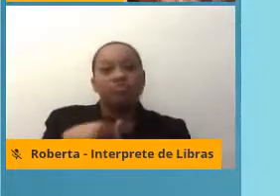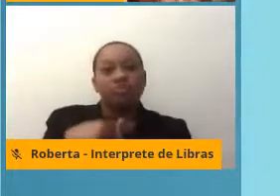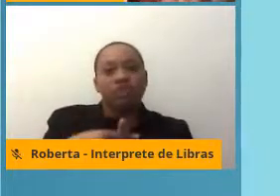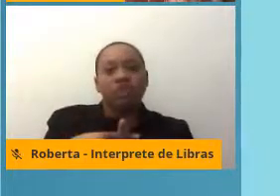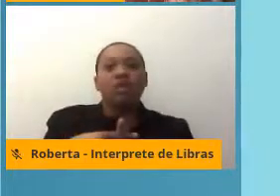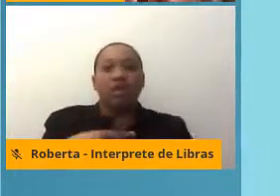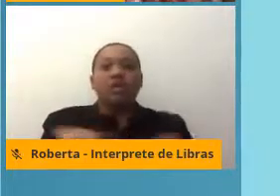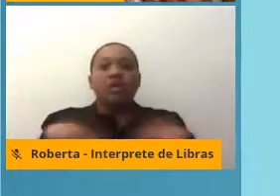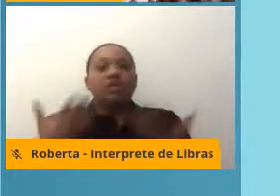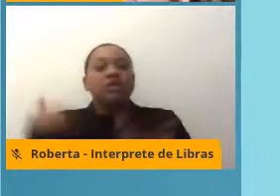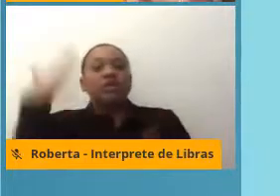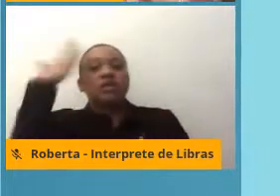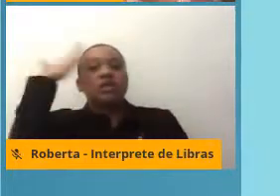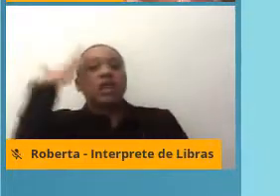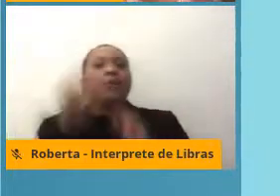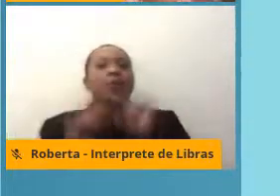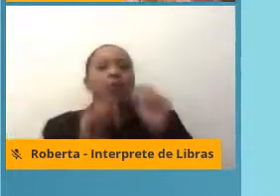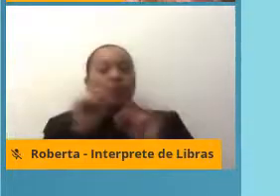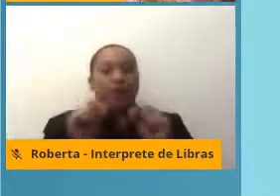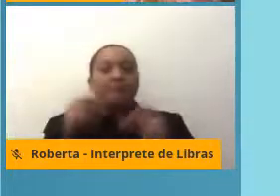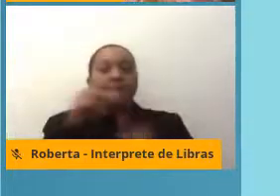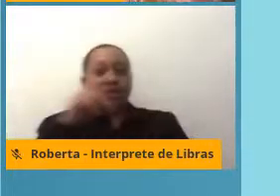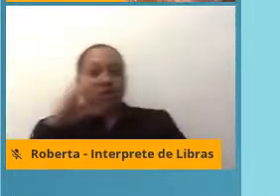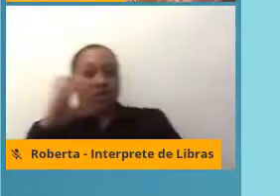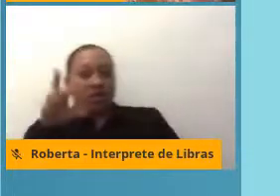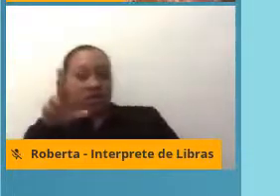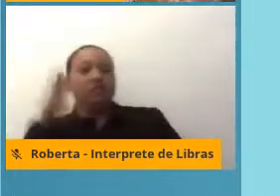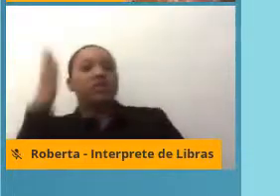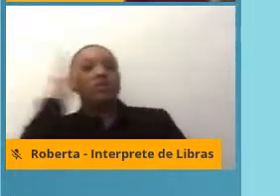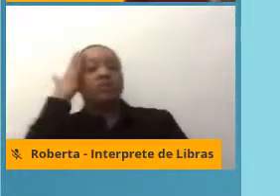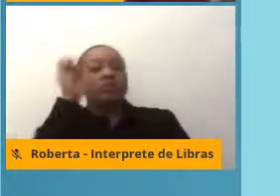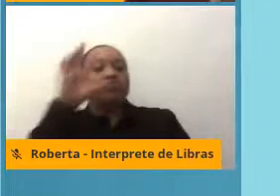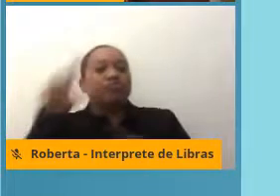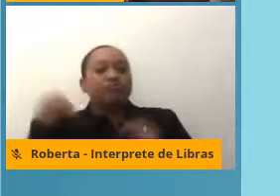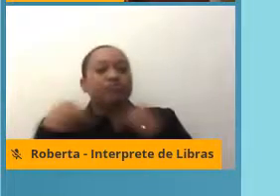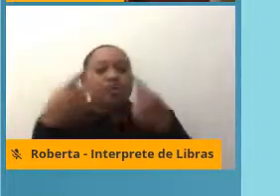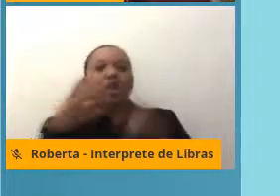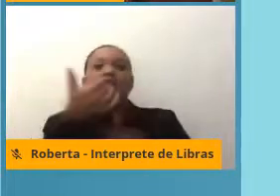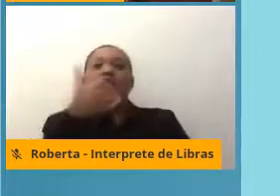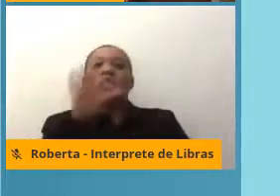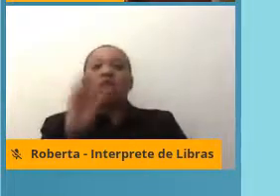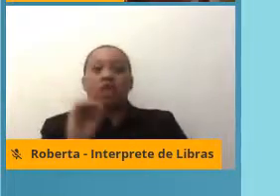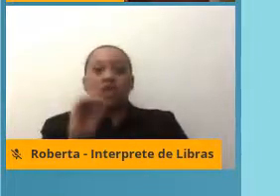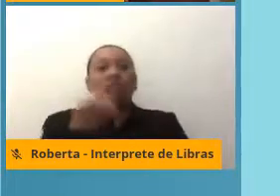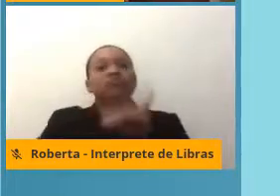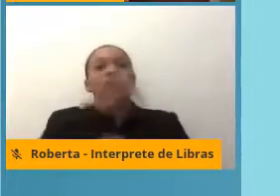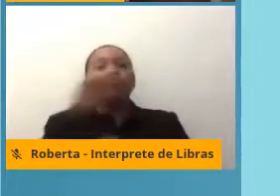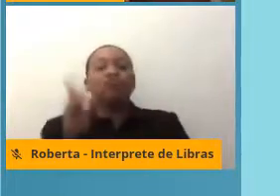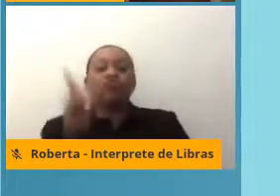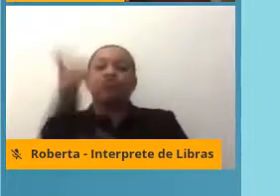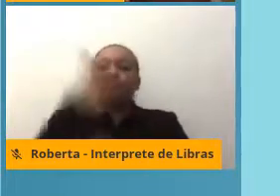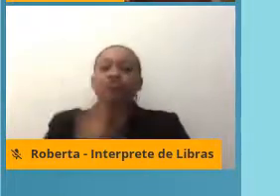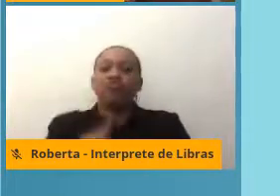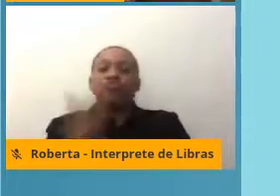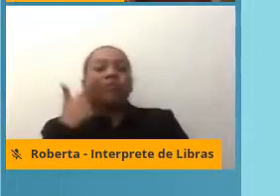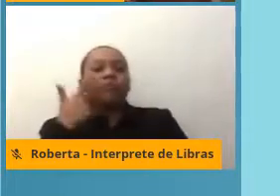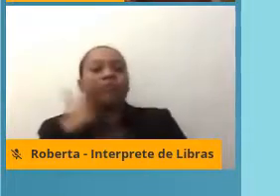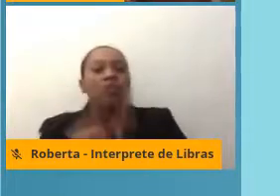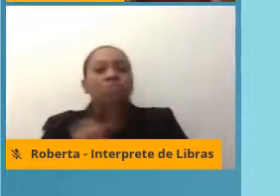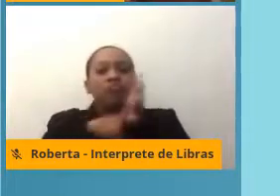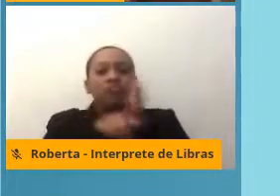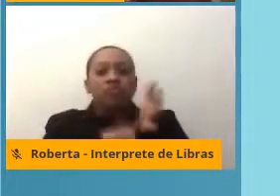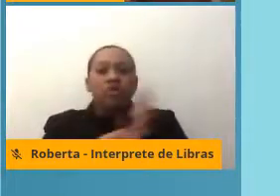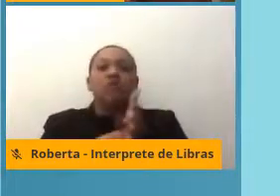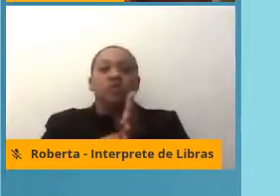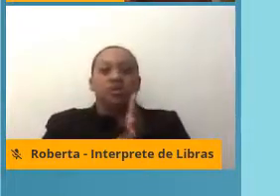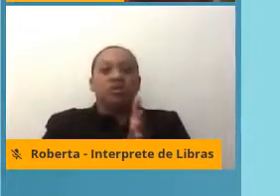10º dia, é realizar a sorologia IgM e IgG ou aquela total, né? A depender do que